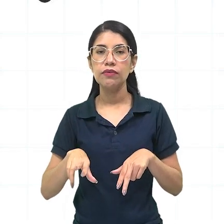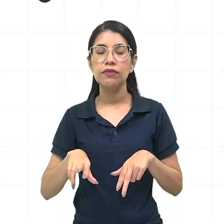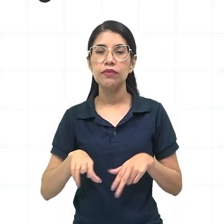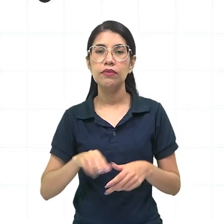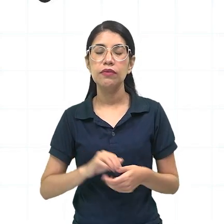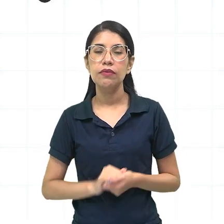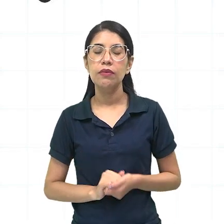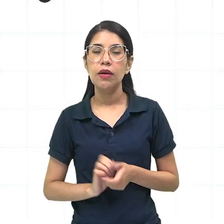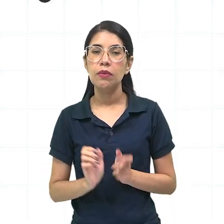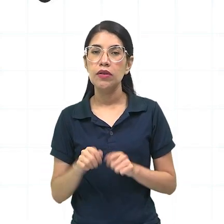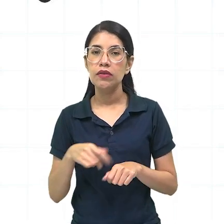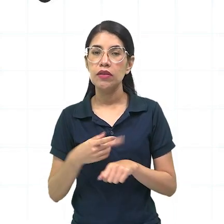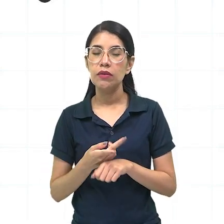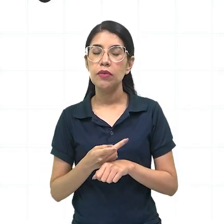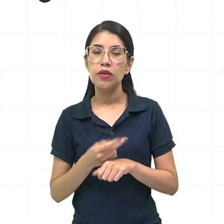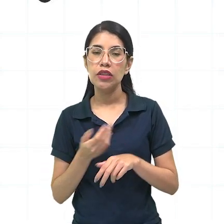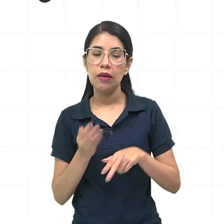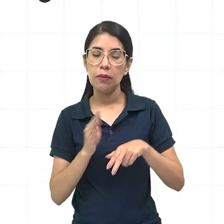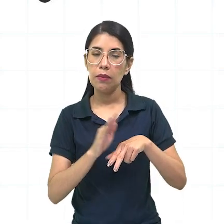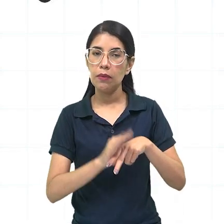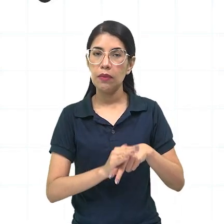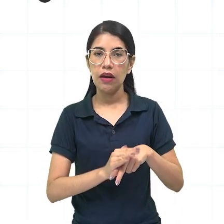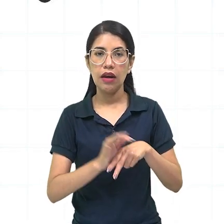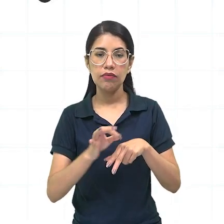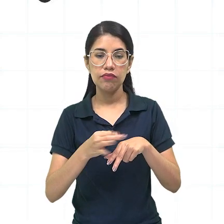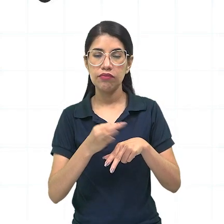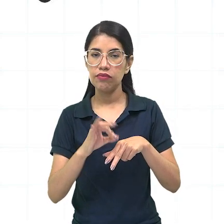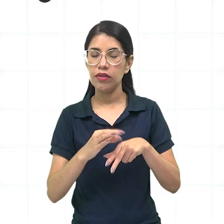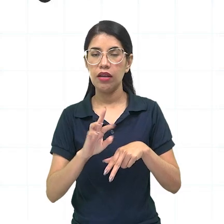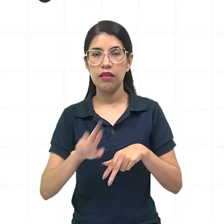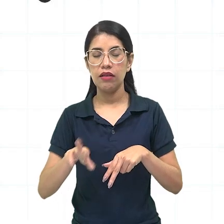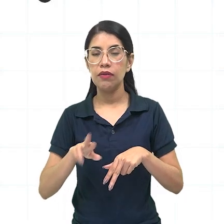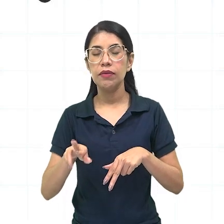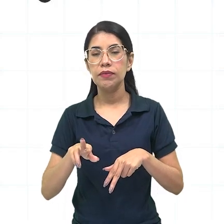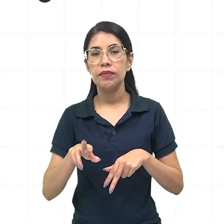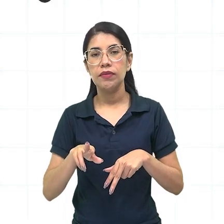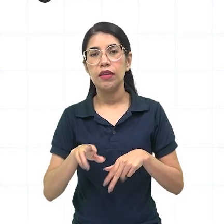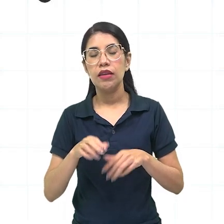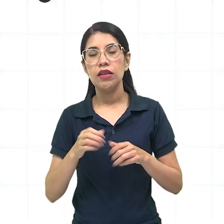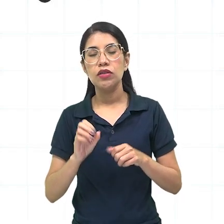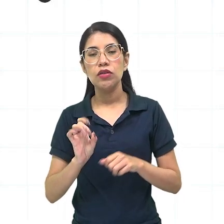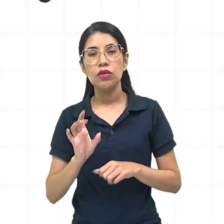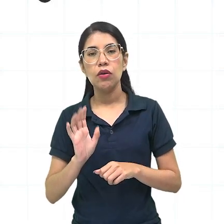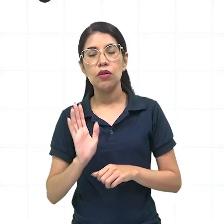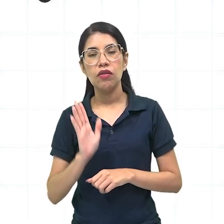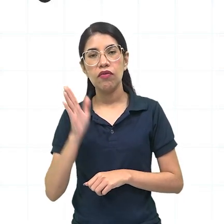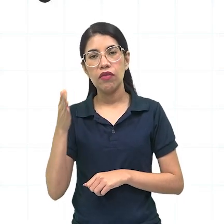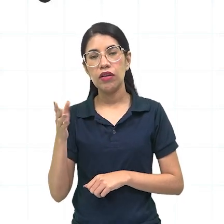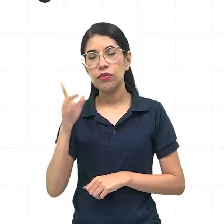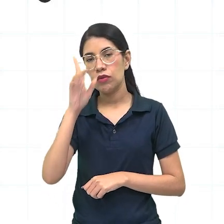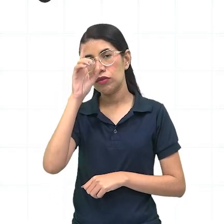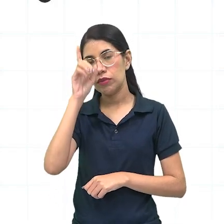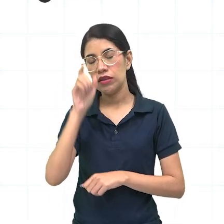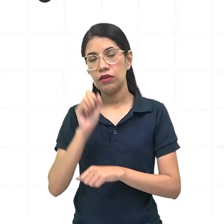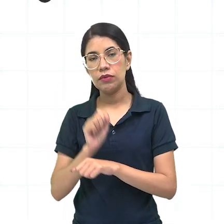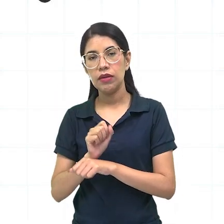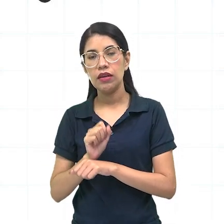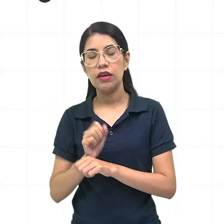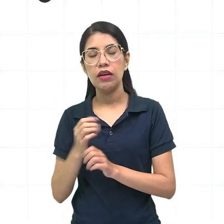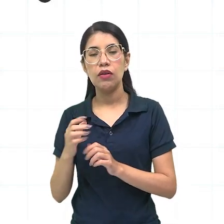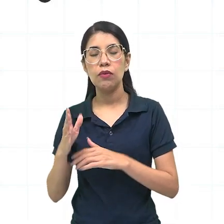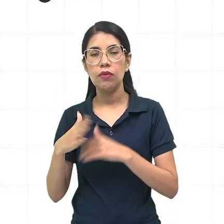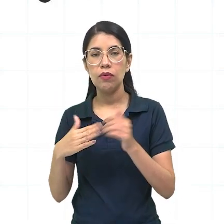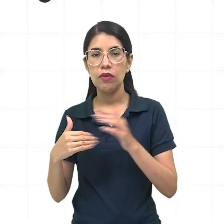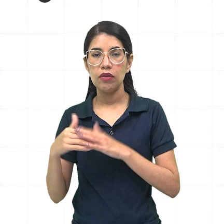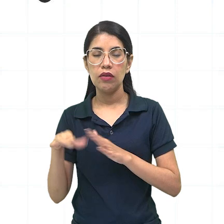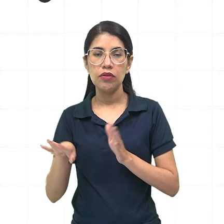para poder depois fechar, costurar. Não faça isso não. Tem que tirar só lá no hospital mesmo. Aguarde o socorrista